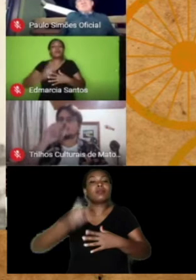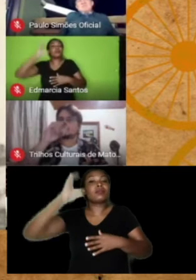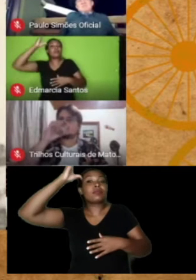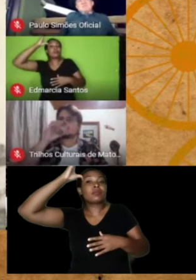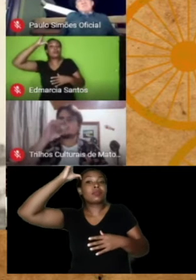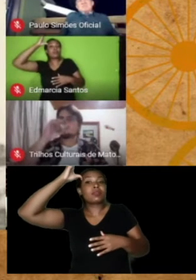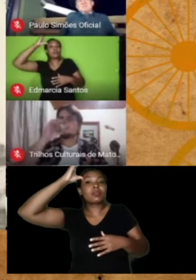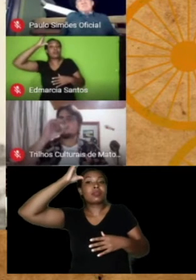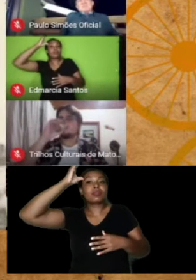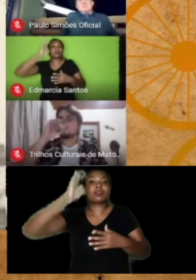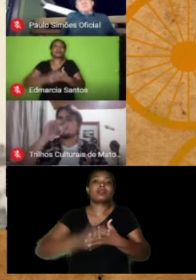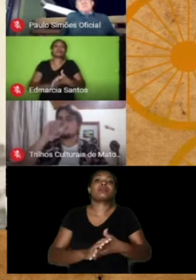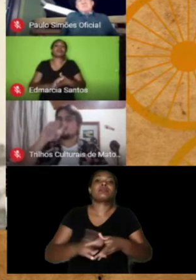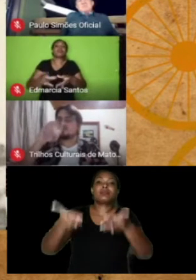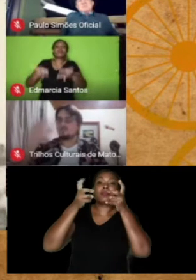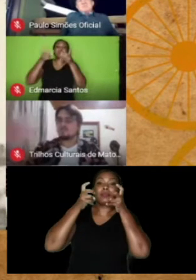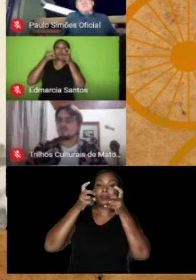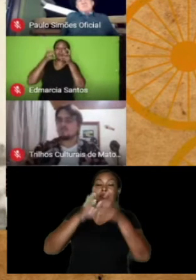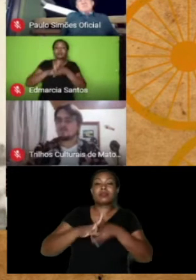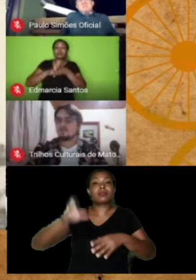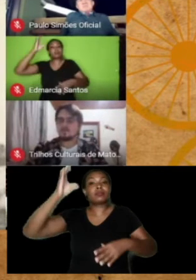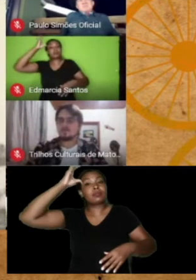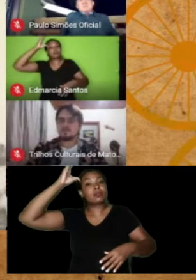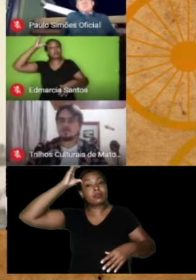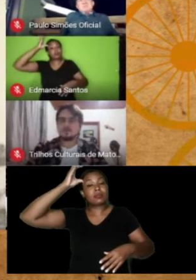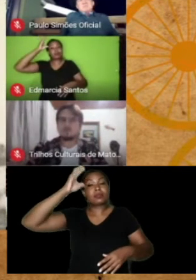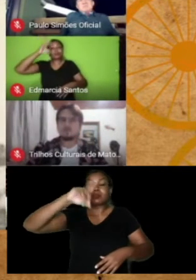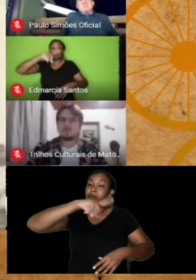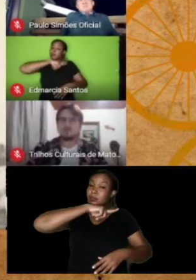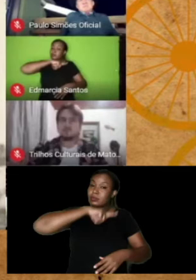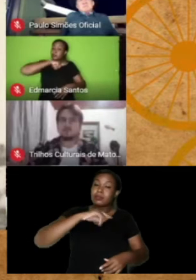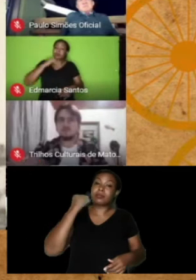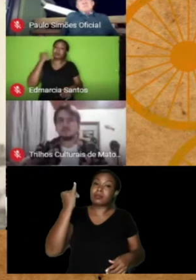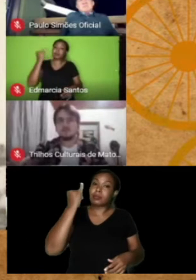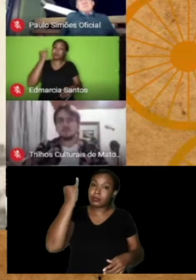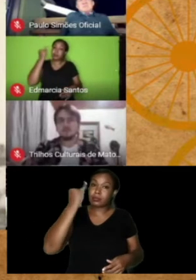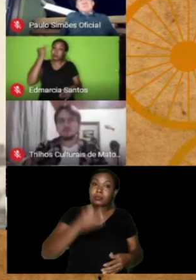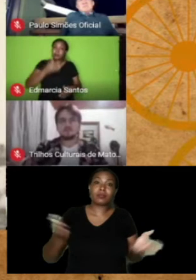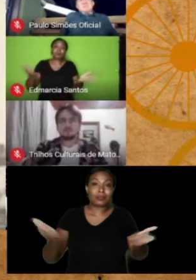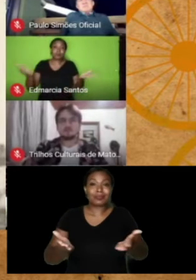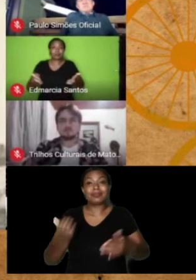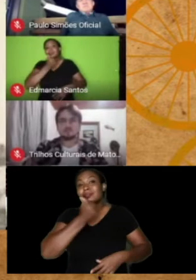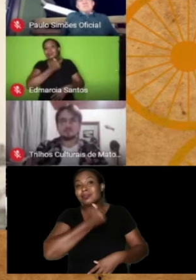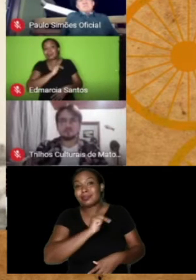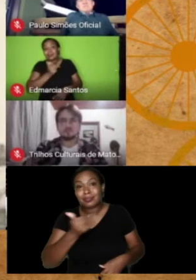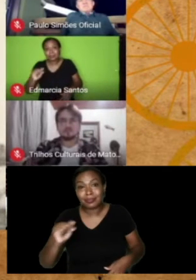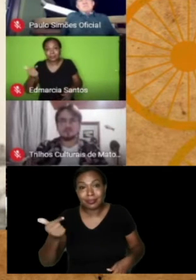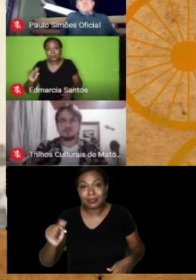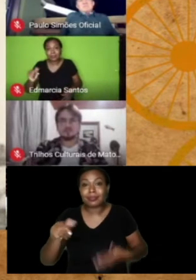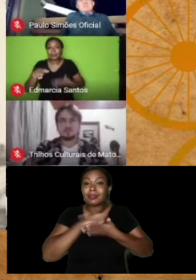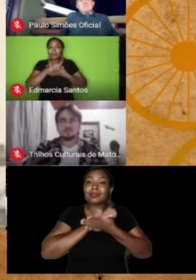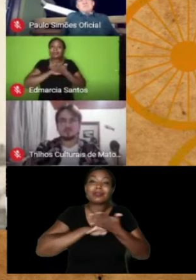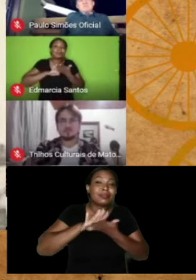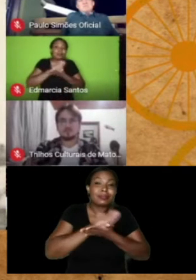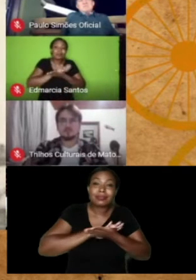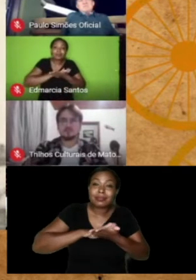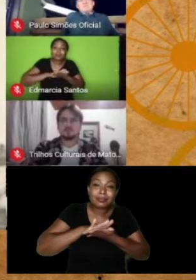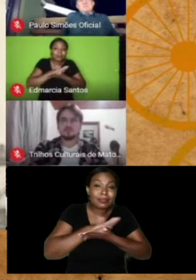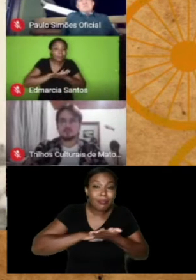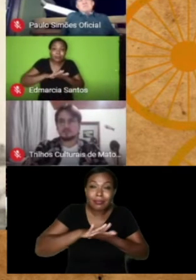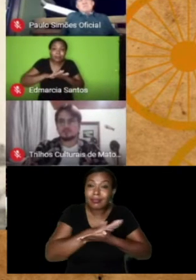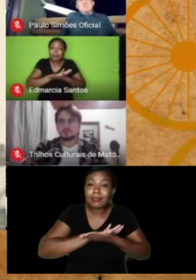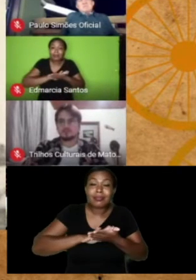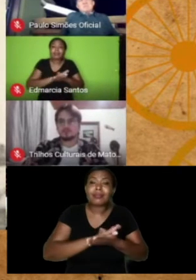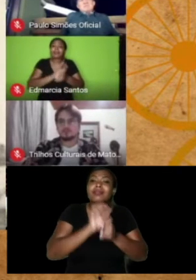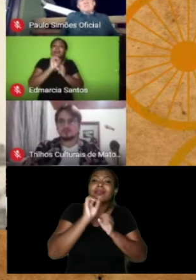conscientização e da busca dessa consciência. Né? Hoje nós não temos mais nada que